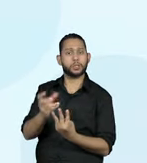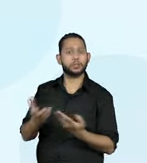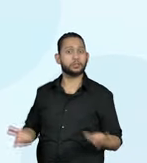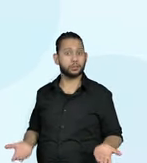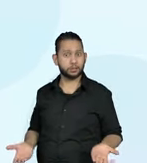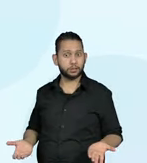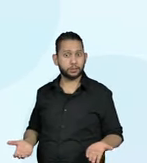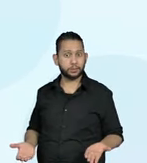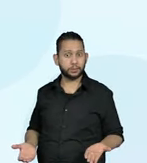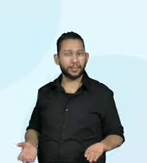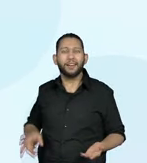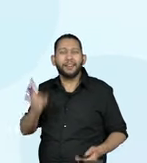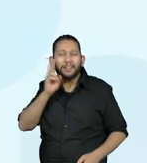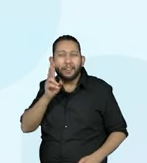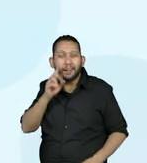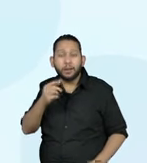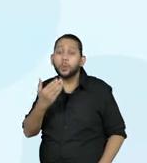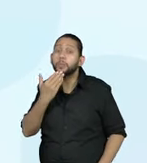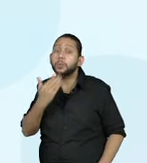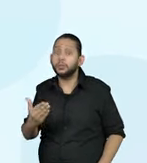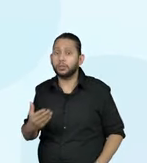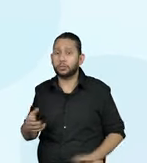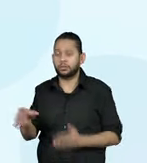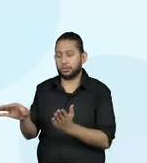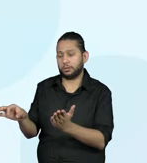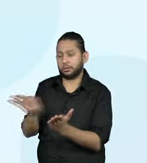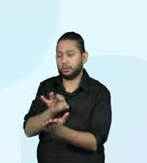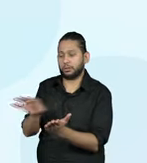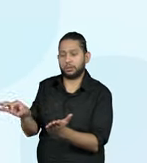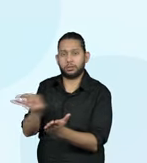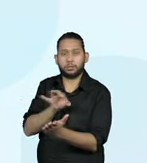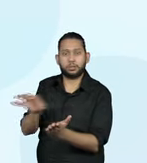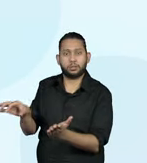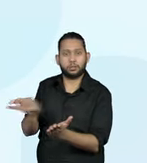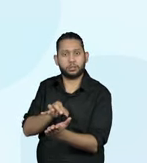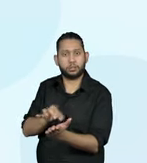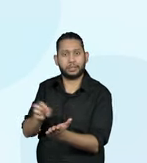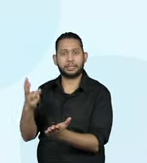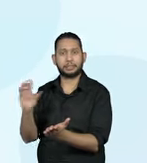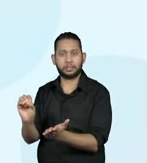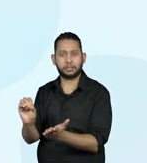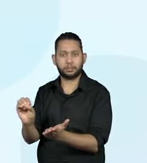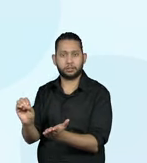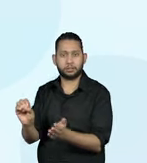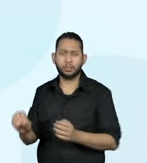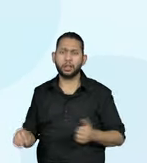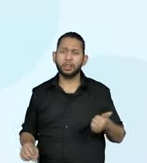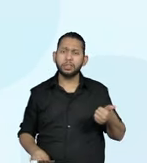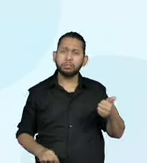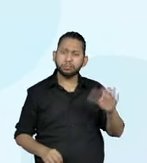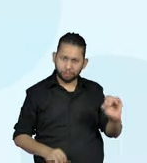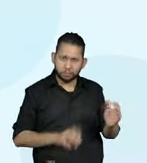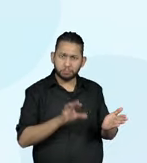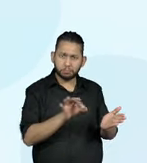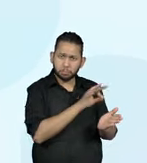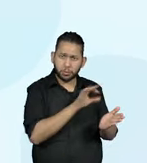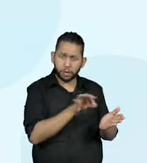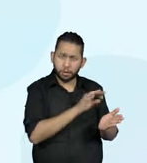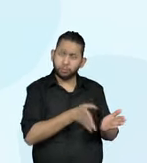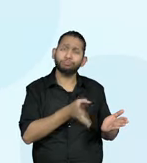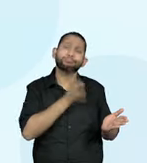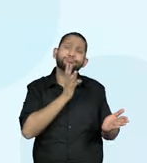quero de 30 páginas, eu quero 3 vezes esse número. 3 vezes esse número. Então, é só